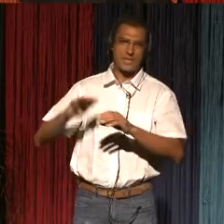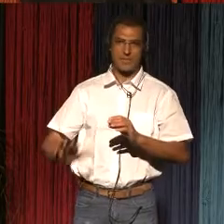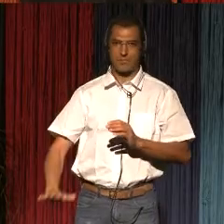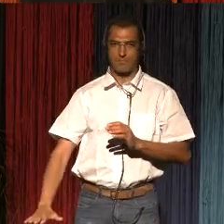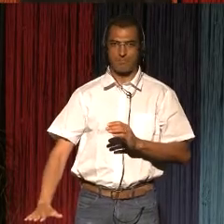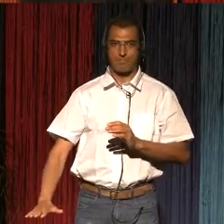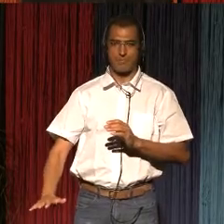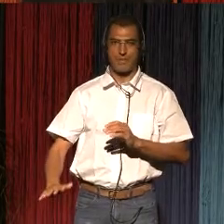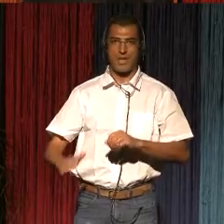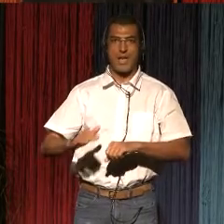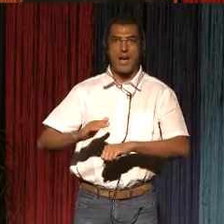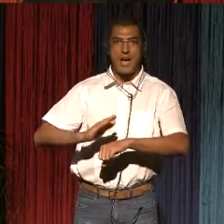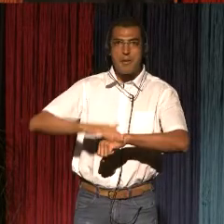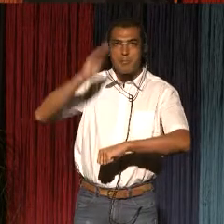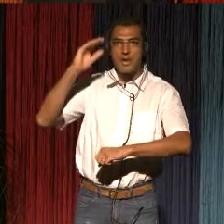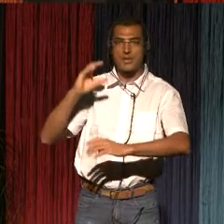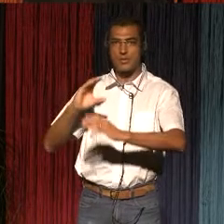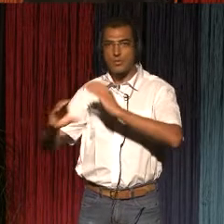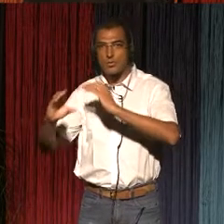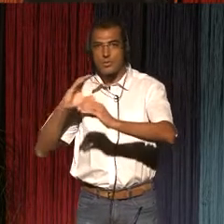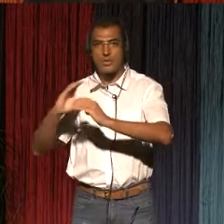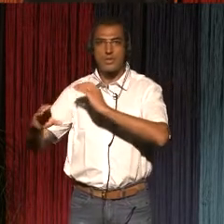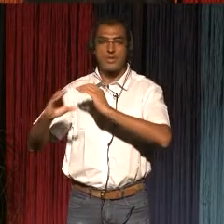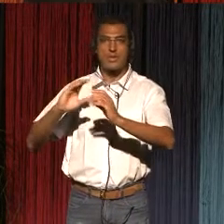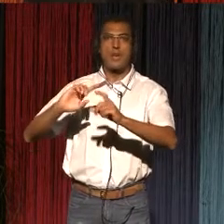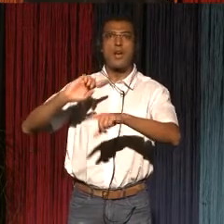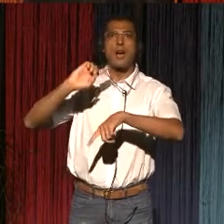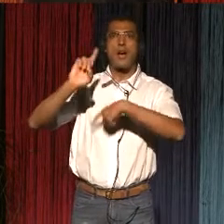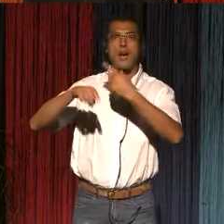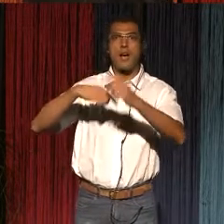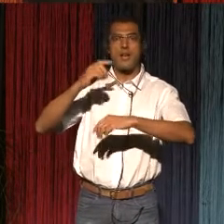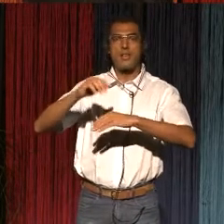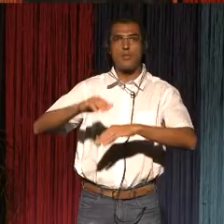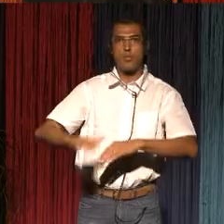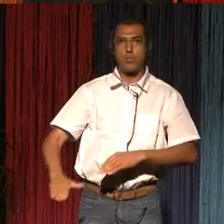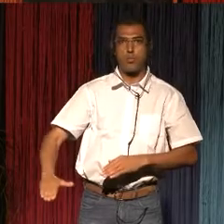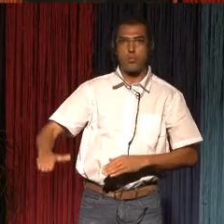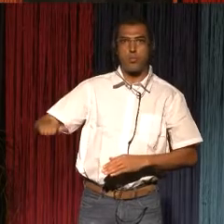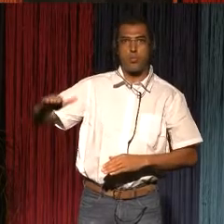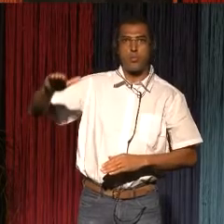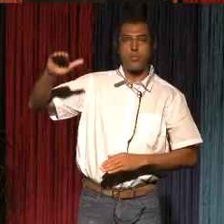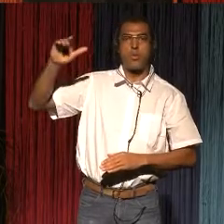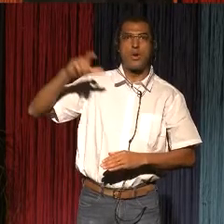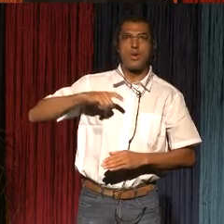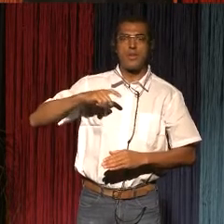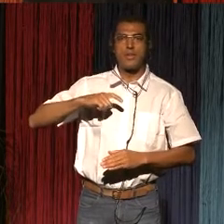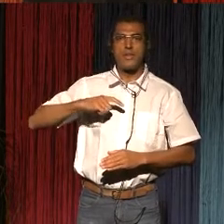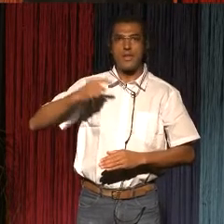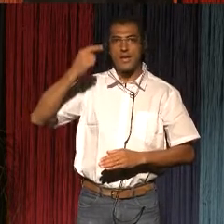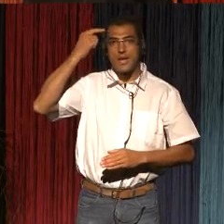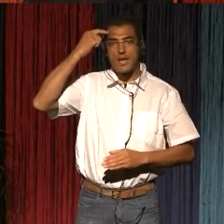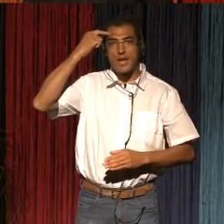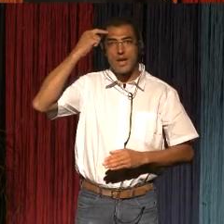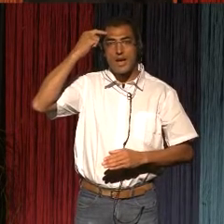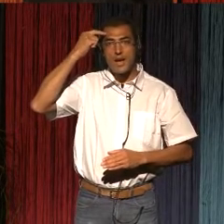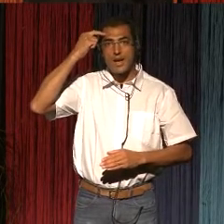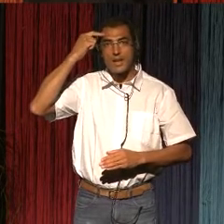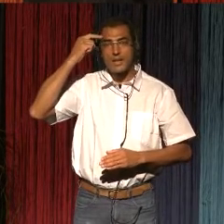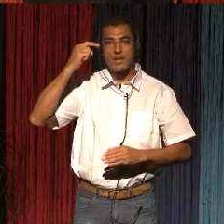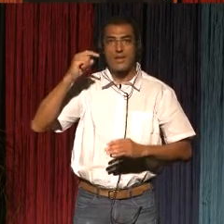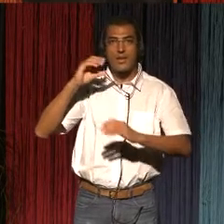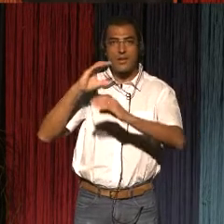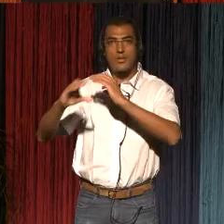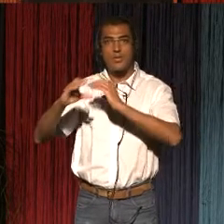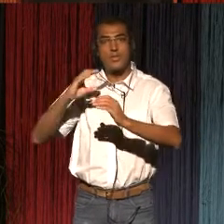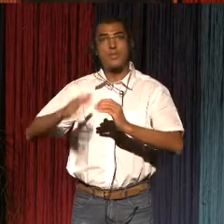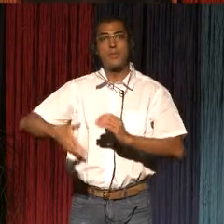maior ativação na região da linguagem no cérebro, a área no córtex pré-frontal, a área de Broca. Isso explica quase